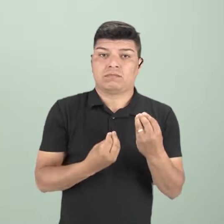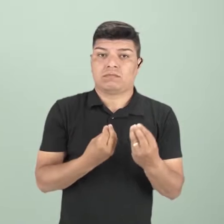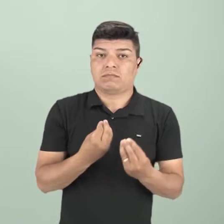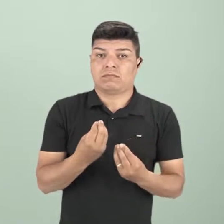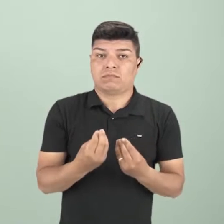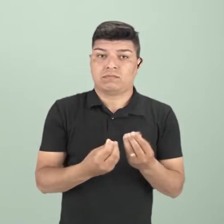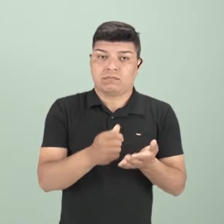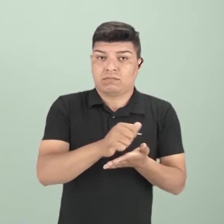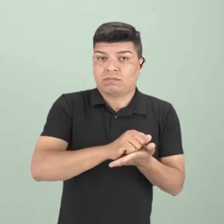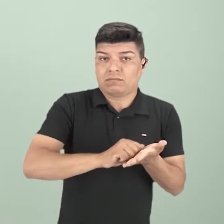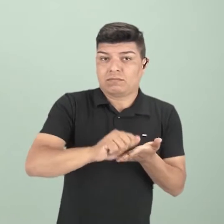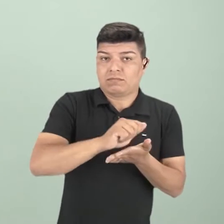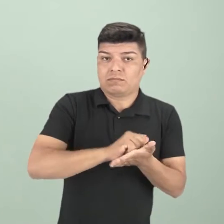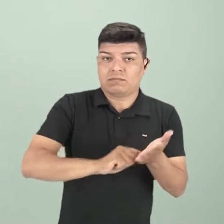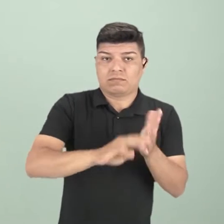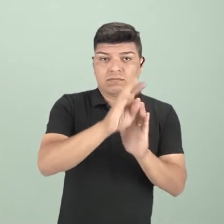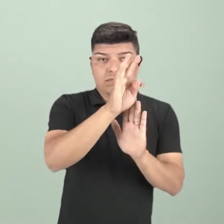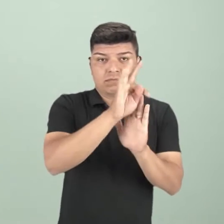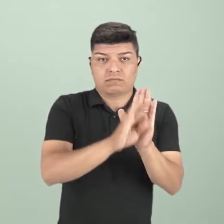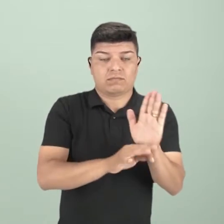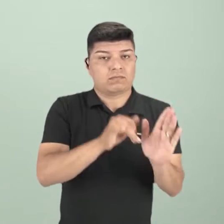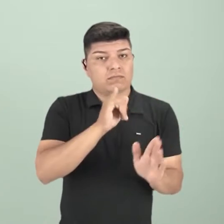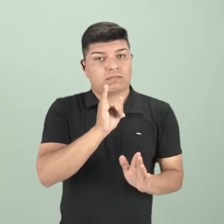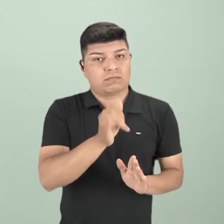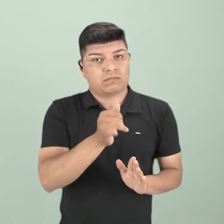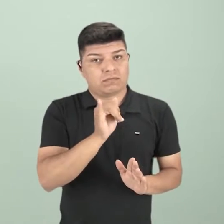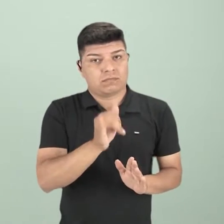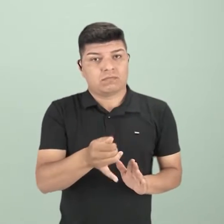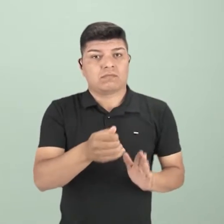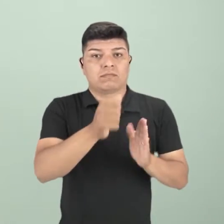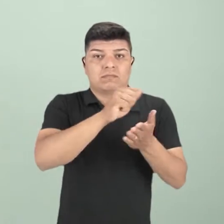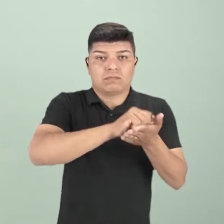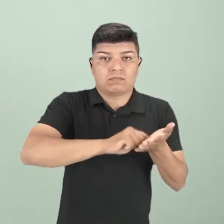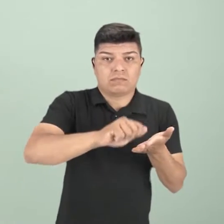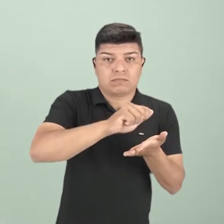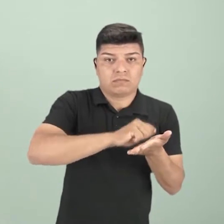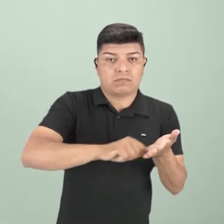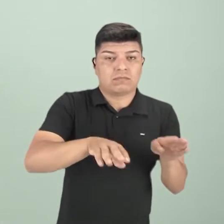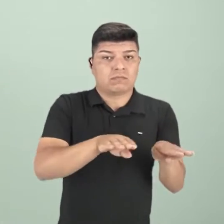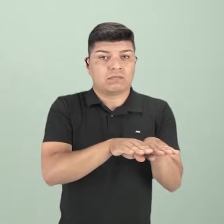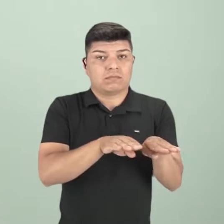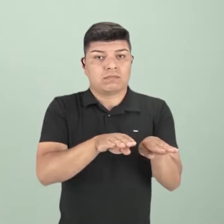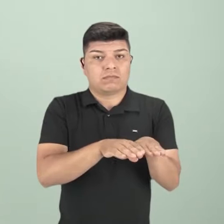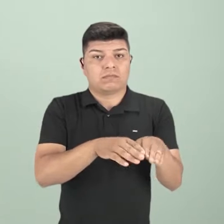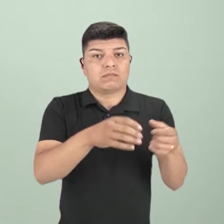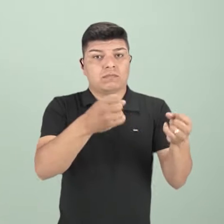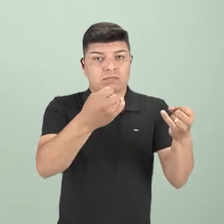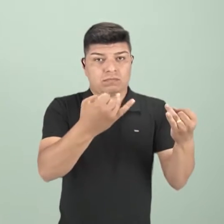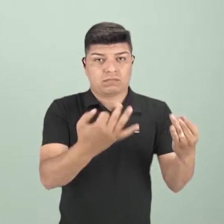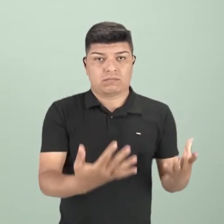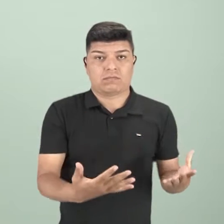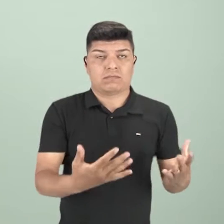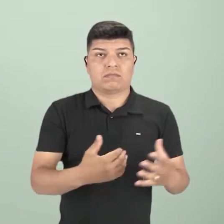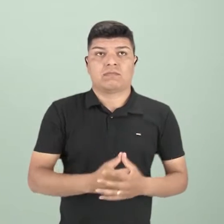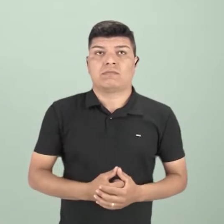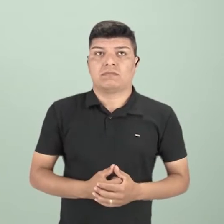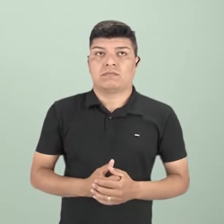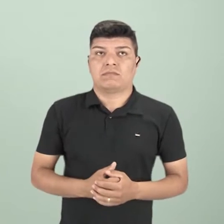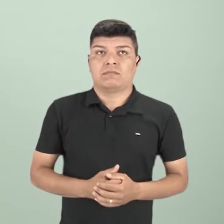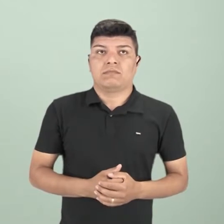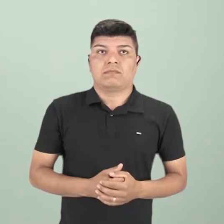se escrever textos narrando, dissertando, tá? E descrevendo, tá